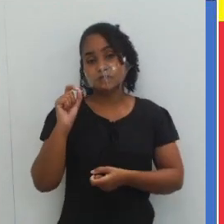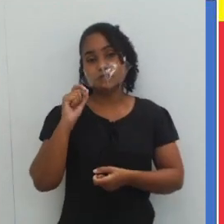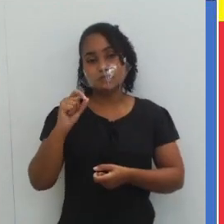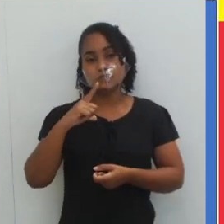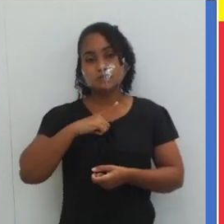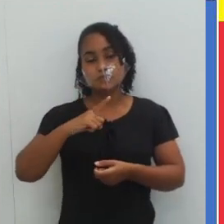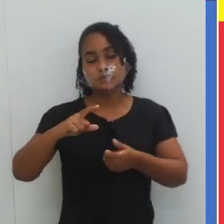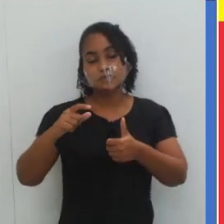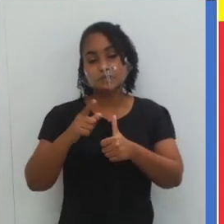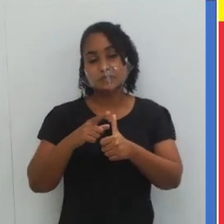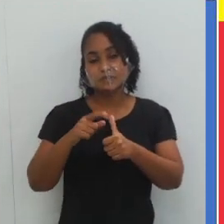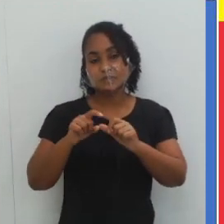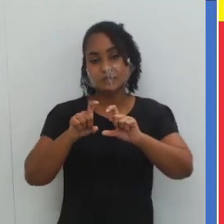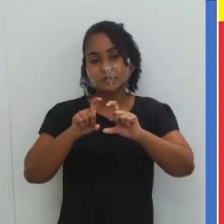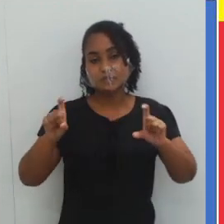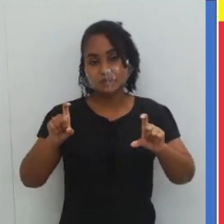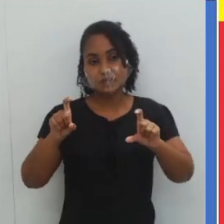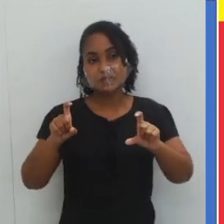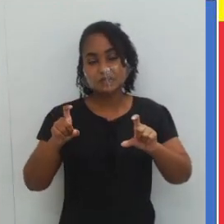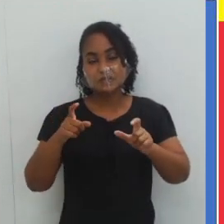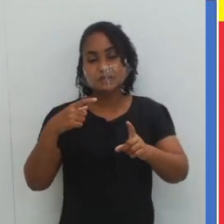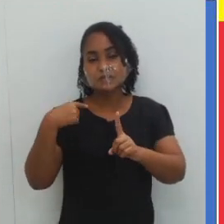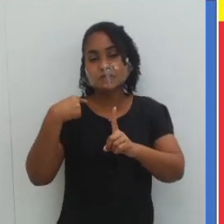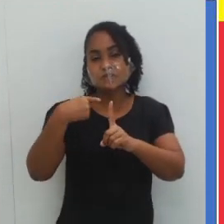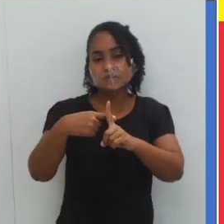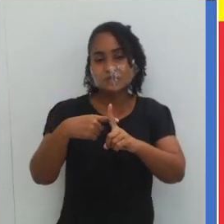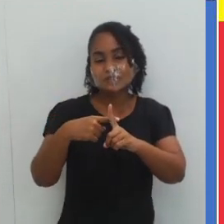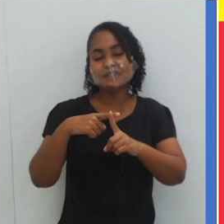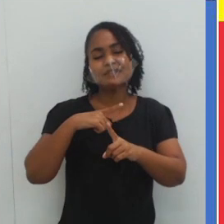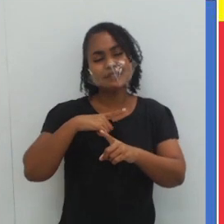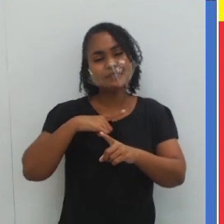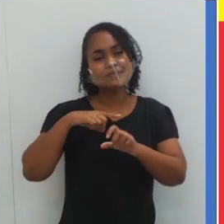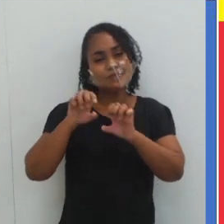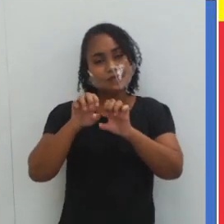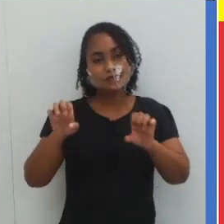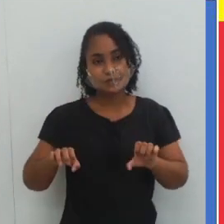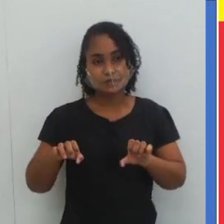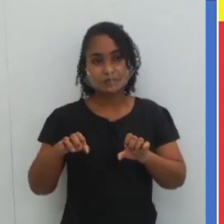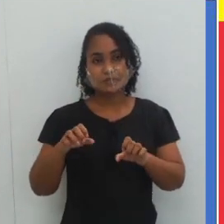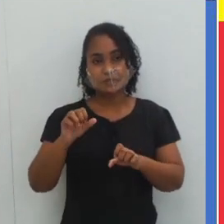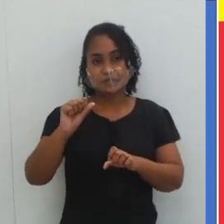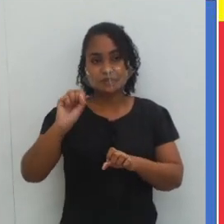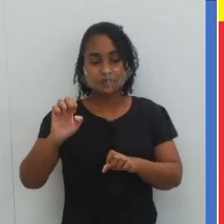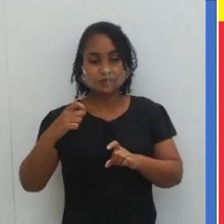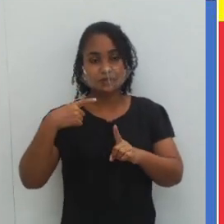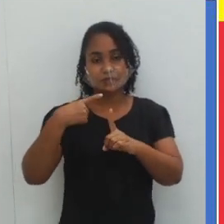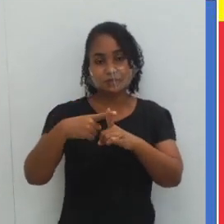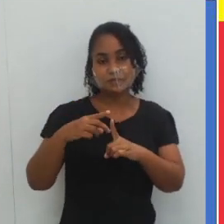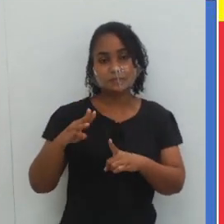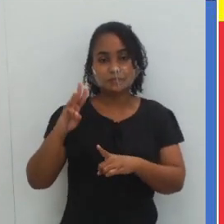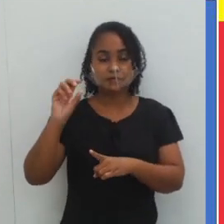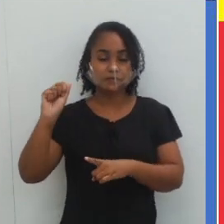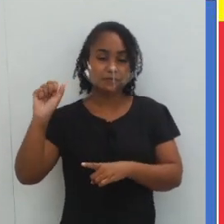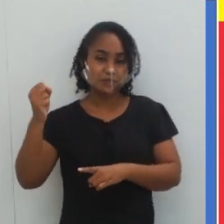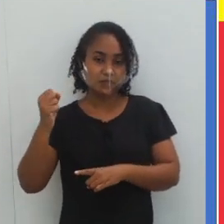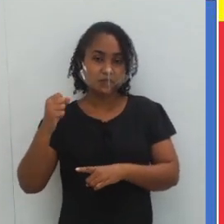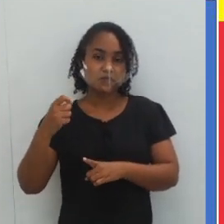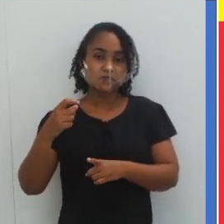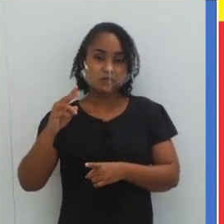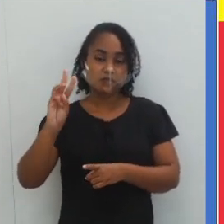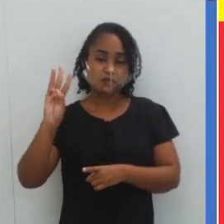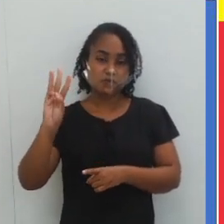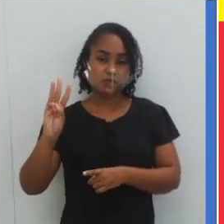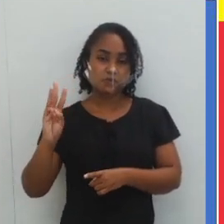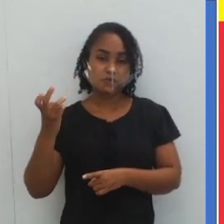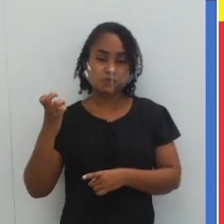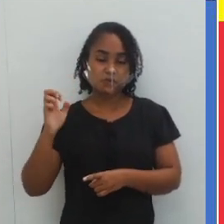percebe a nossa primeira sentença, a affirmative, que ela tem uma fórmula, né? S mais was ou were,